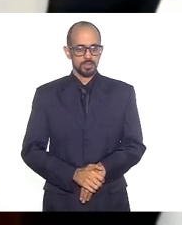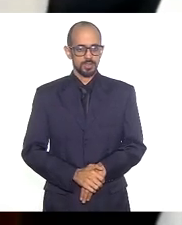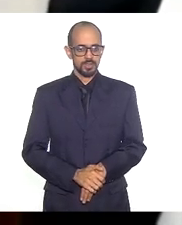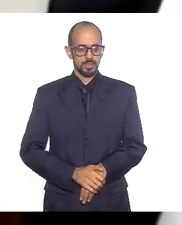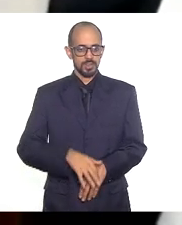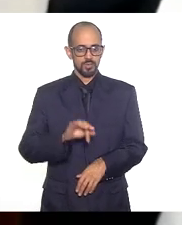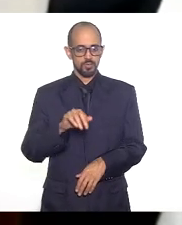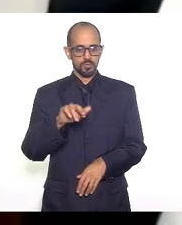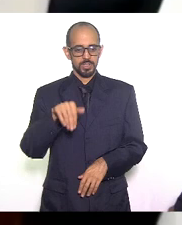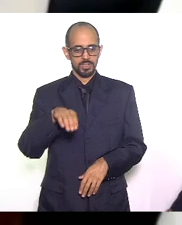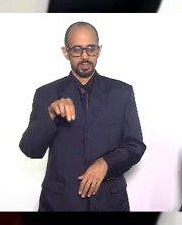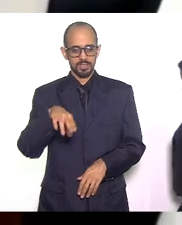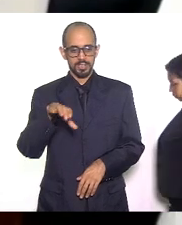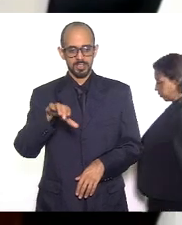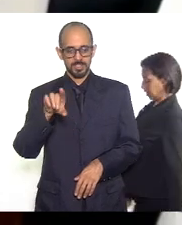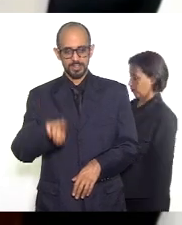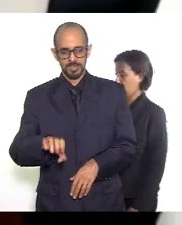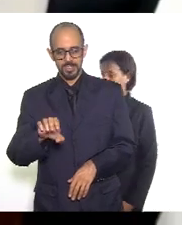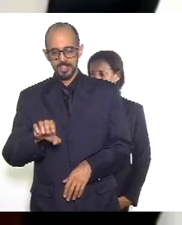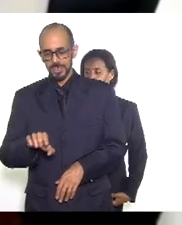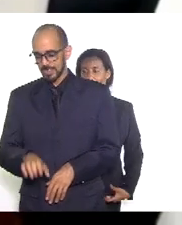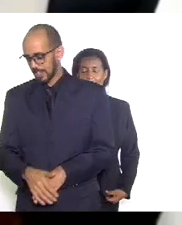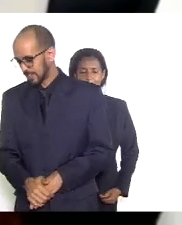Deputada Franciane Mota.